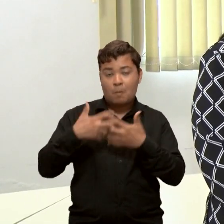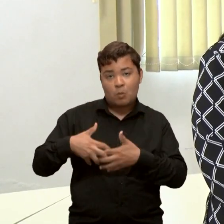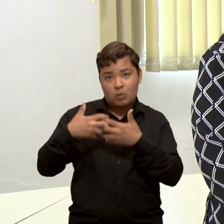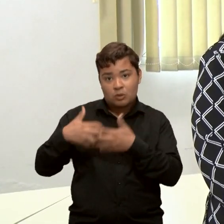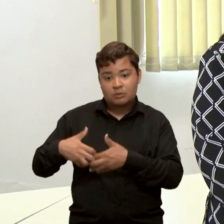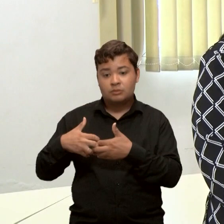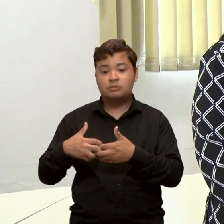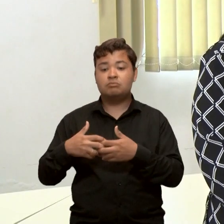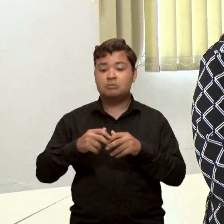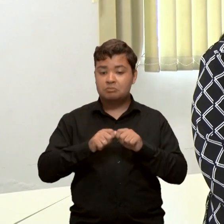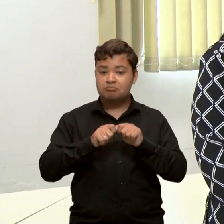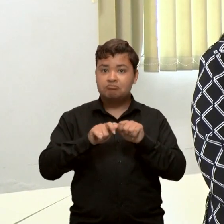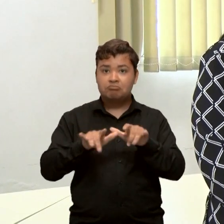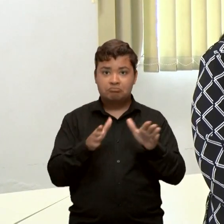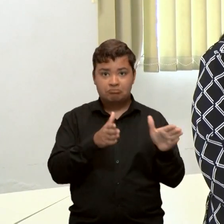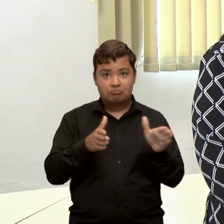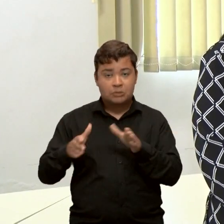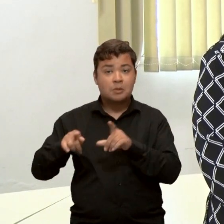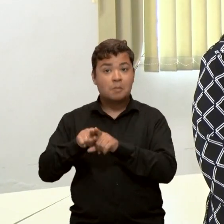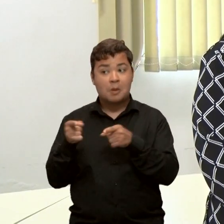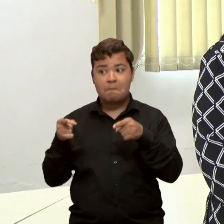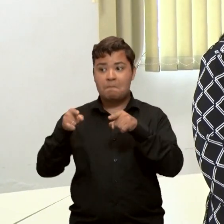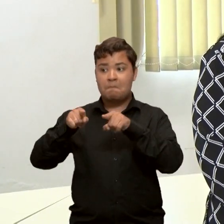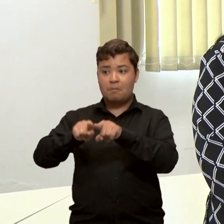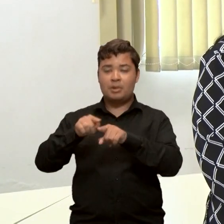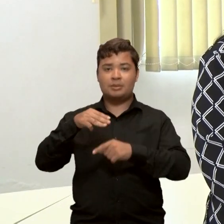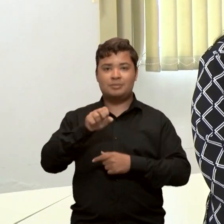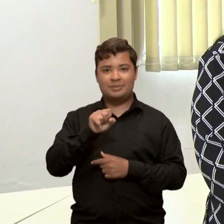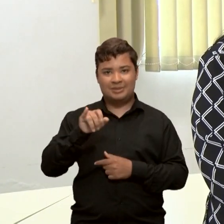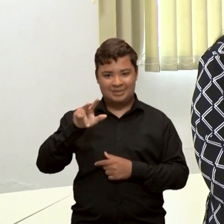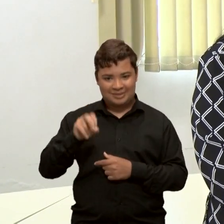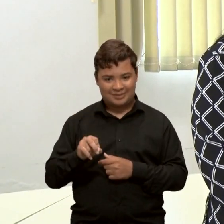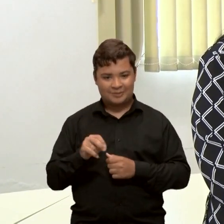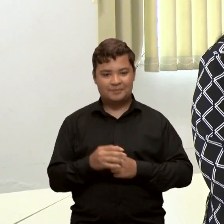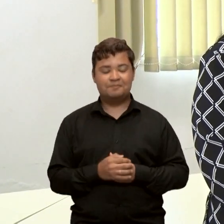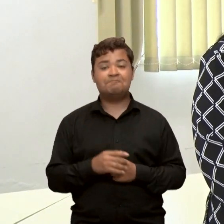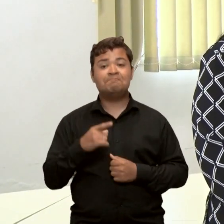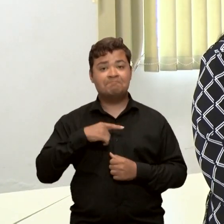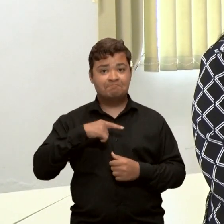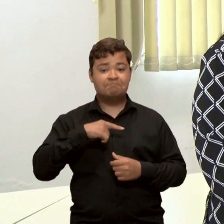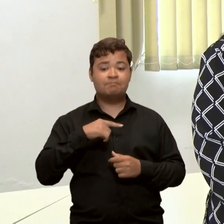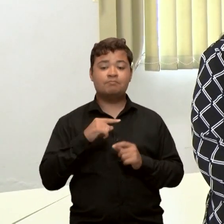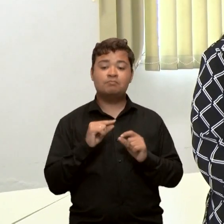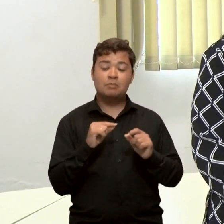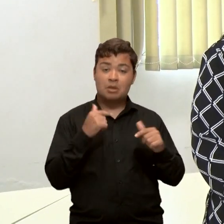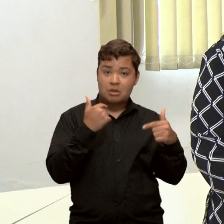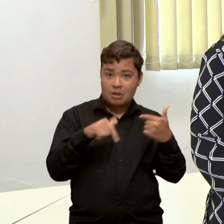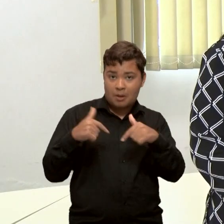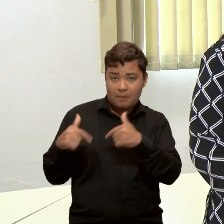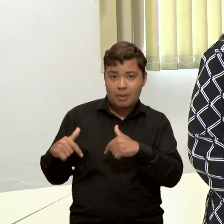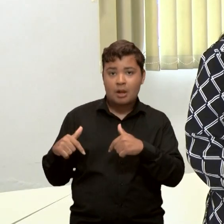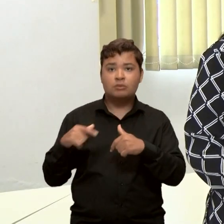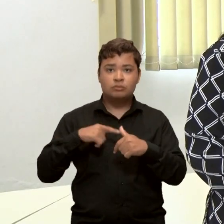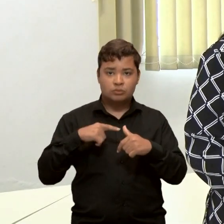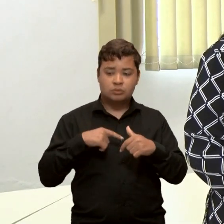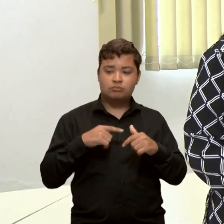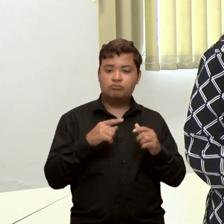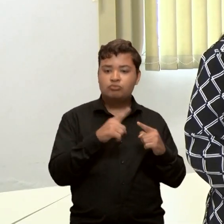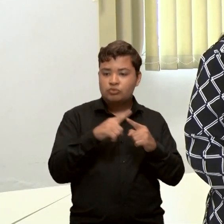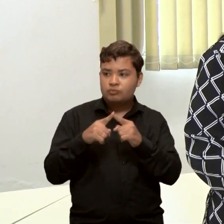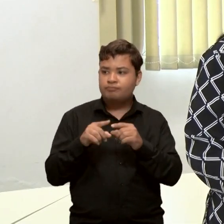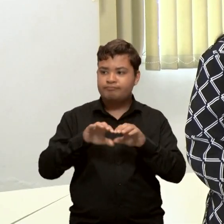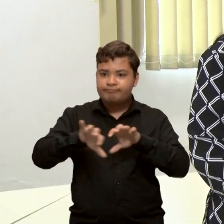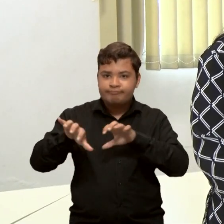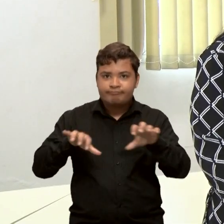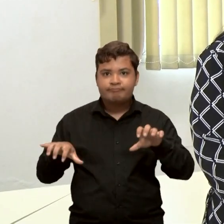paralelismo massivo, apresenta um modelo de distribuição otimizada da carga de trabalho. Eu sou Gustavo